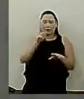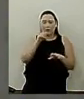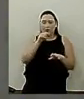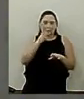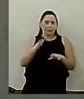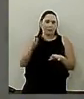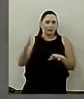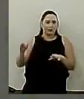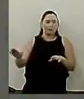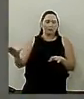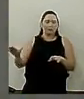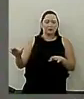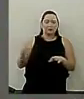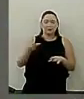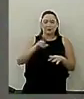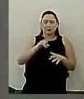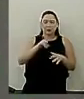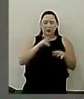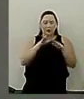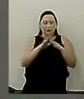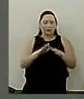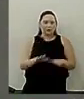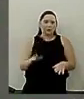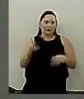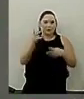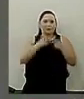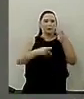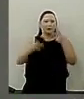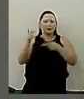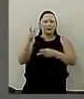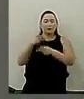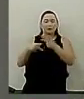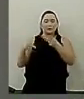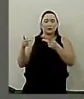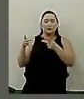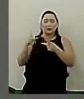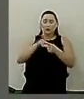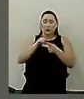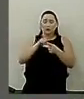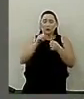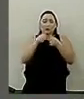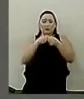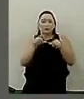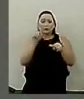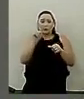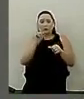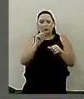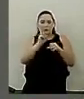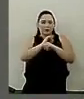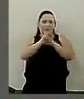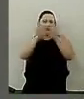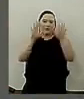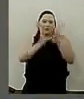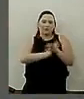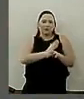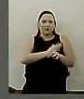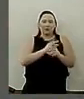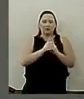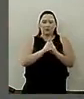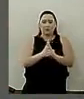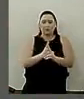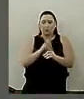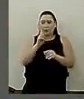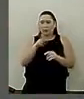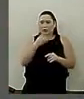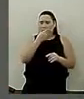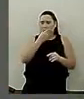do barco. Este homem vai ficando cada vez mais claro no coração dos discípulos. Ele não é um